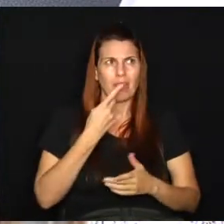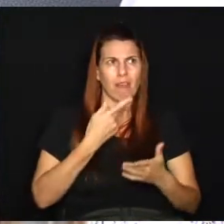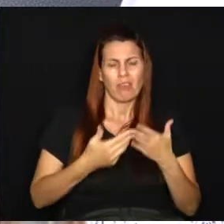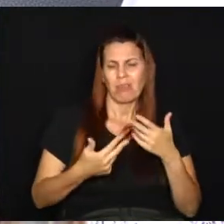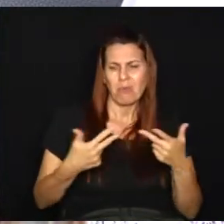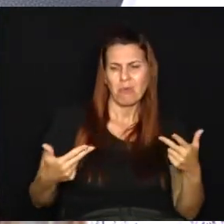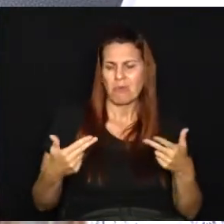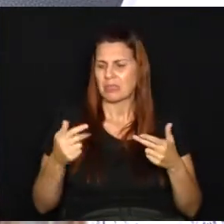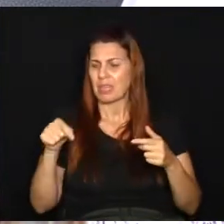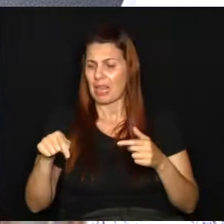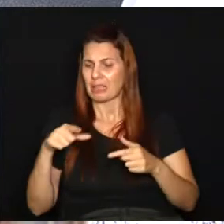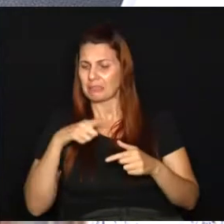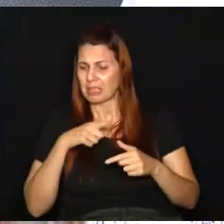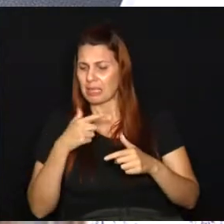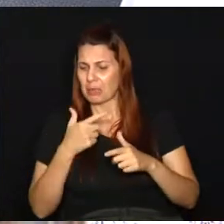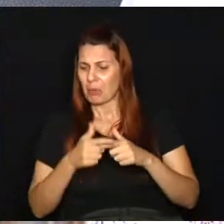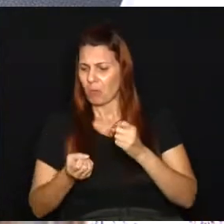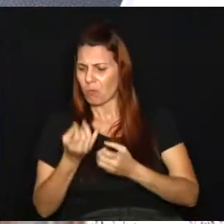de incêndio,